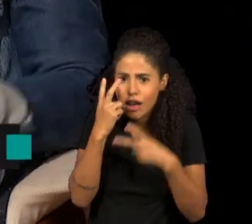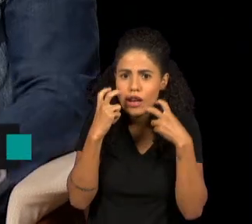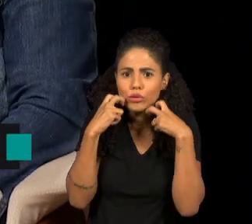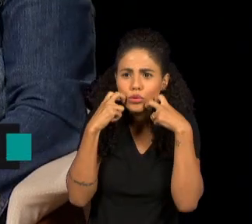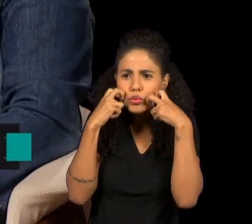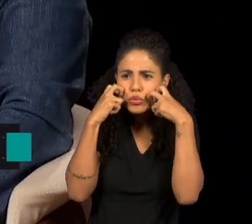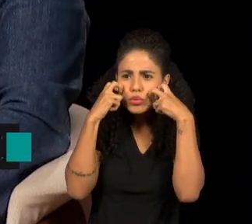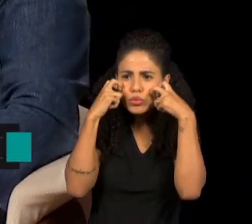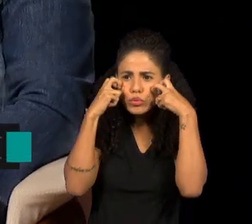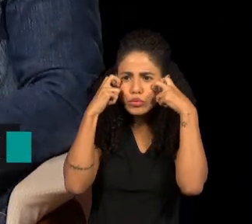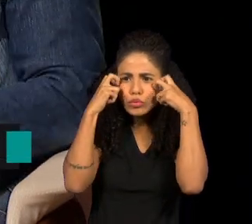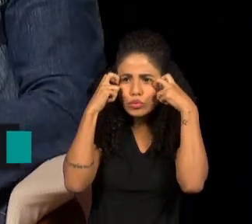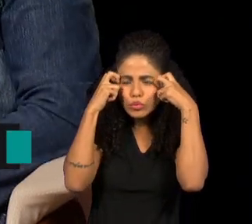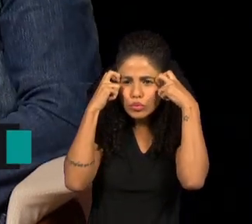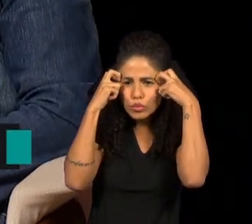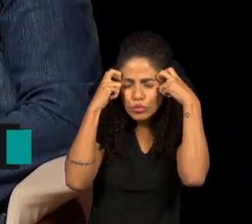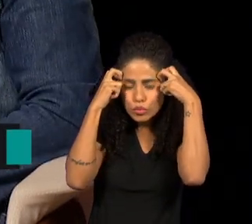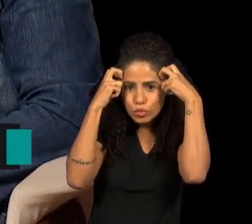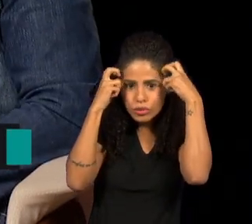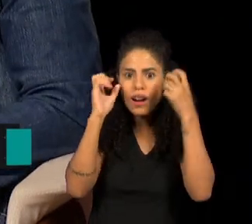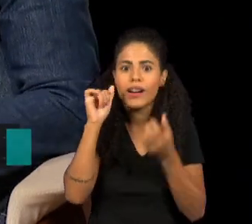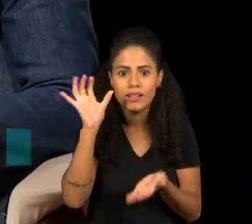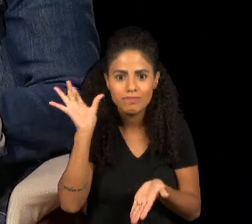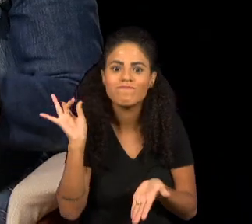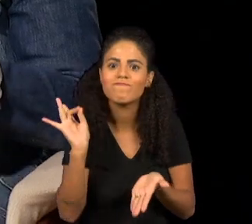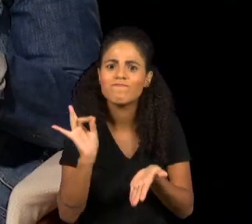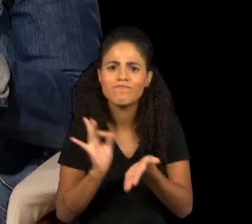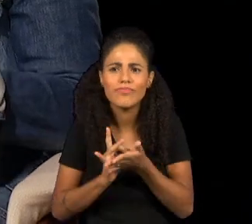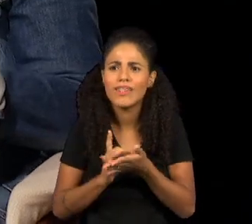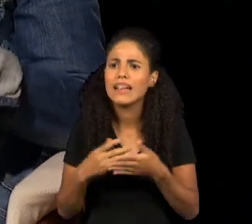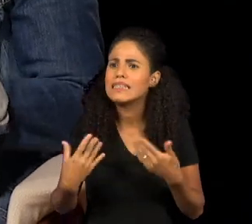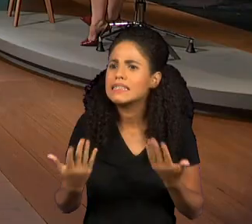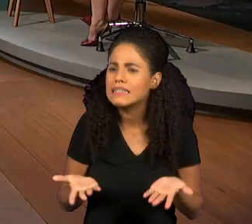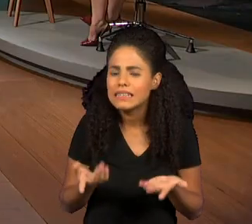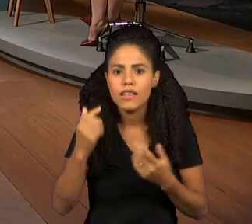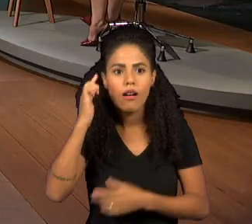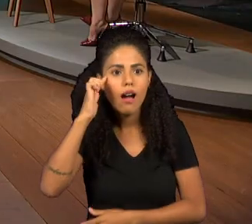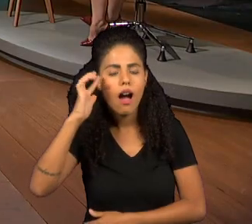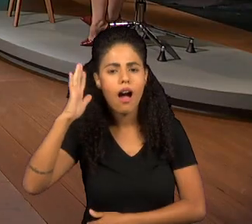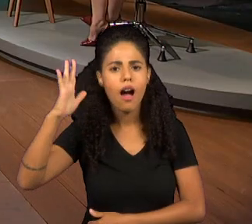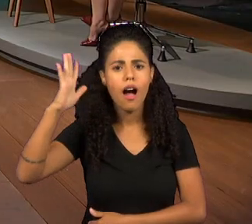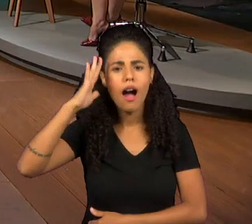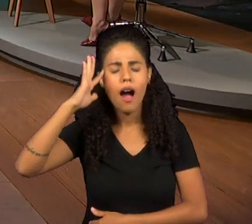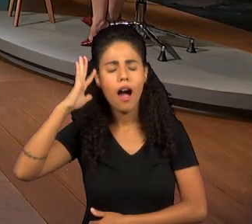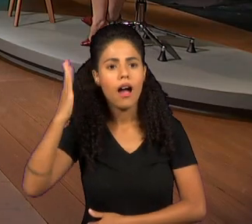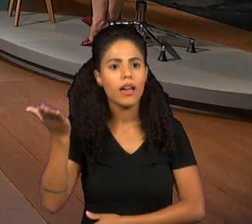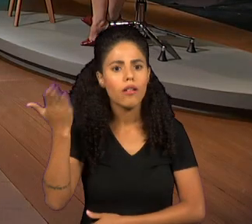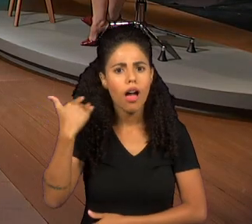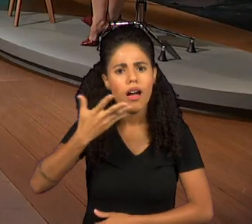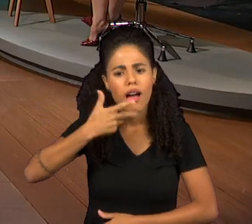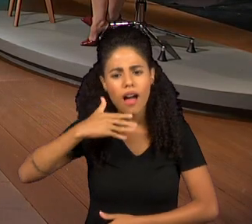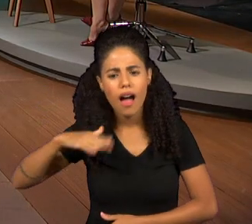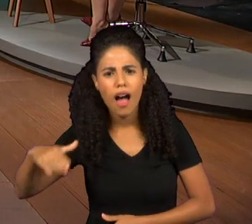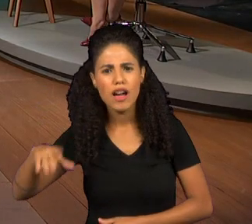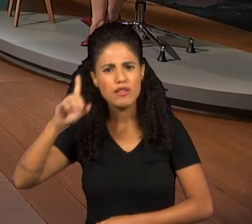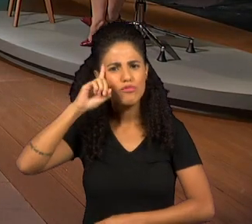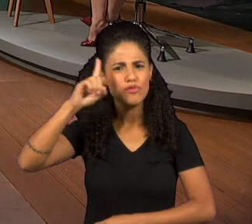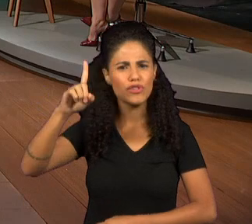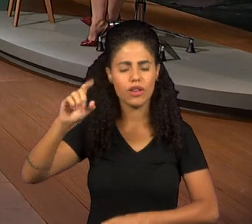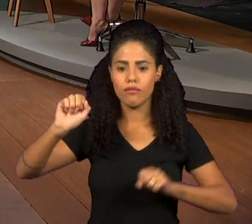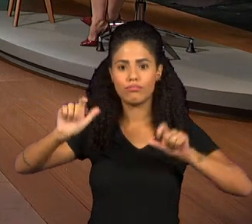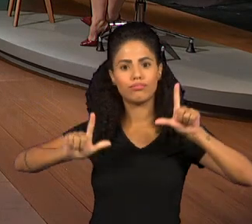impressionantemente tímida. E nunca imaginei, quando criança, que um dia pudesse falar para o